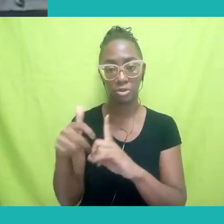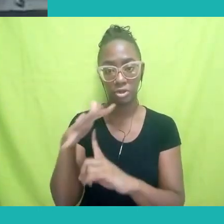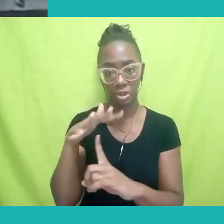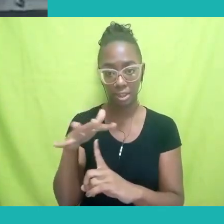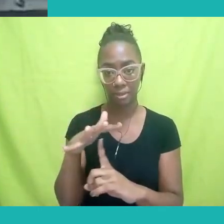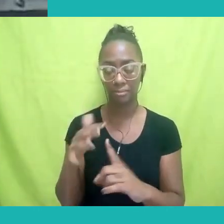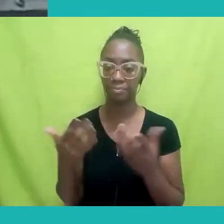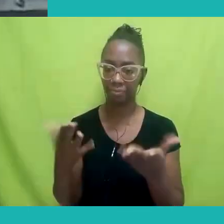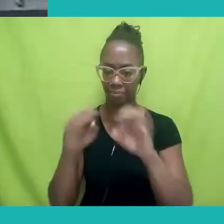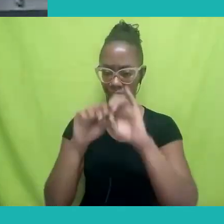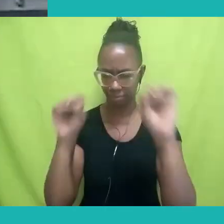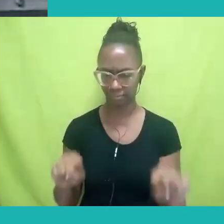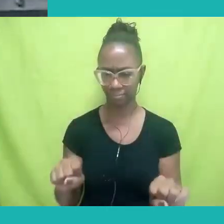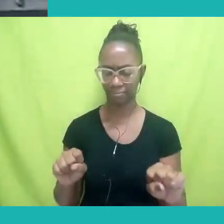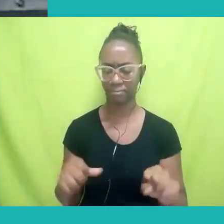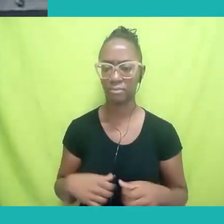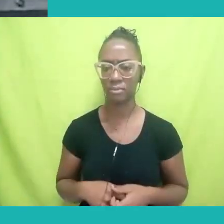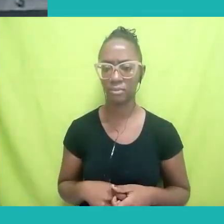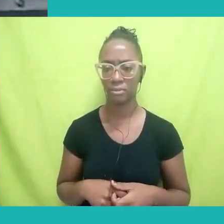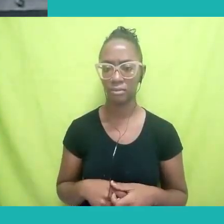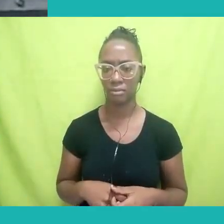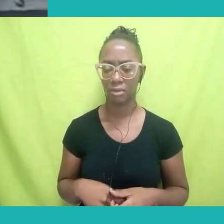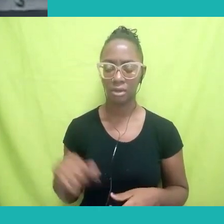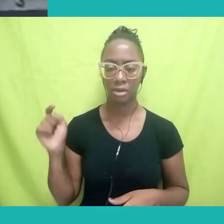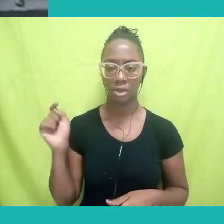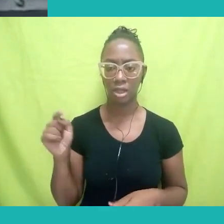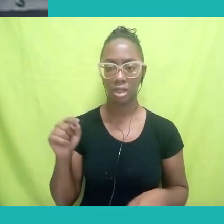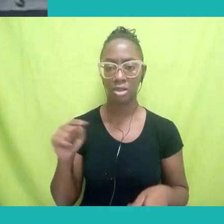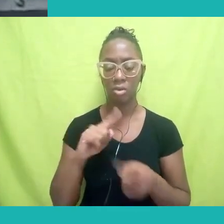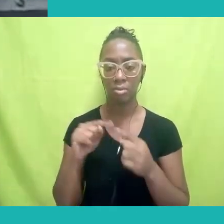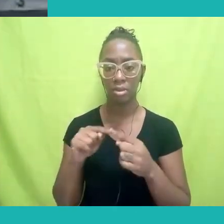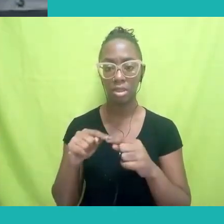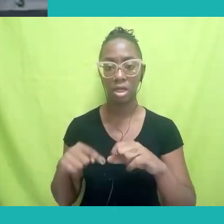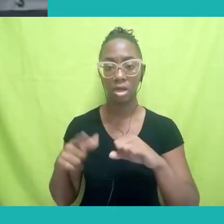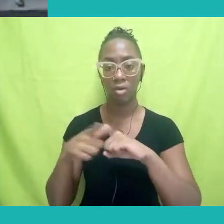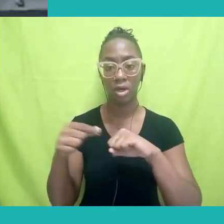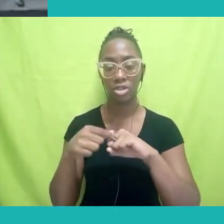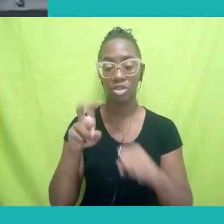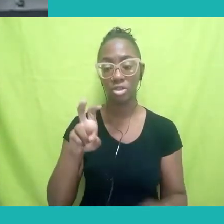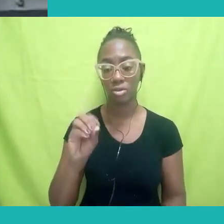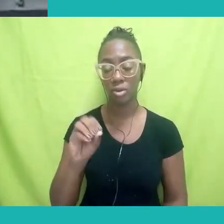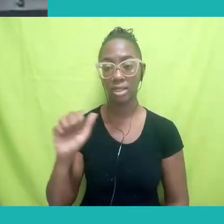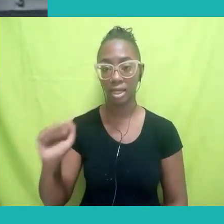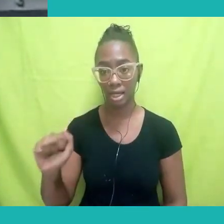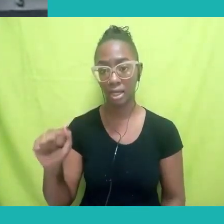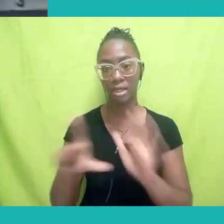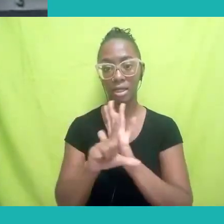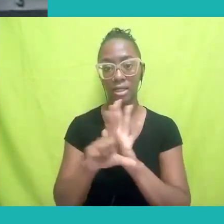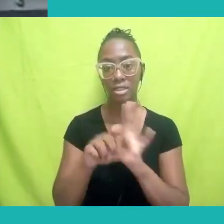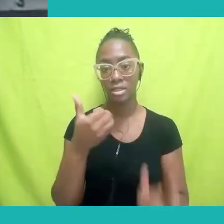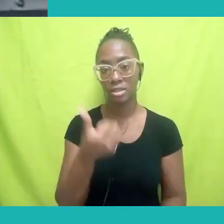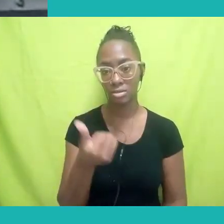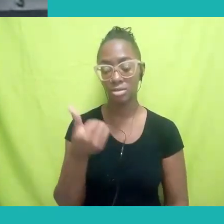Esse sistema ele vem disciplinado no artigo 50A da Lei 6.880. E a gente